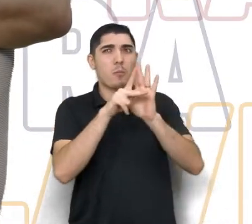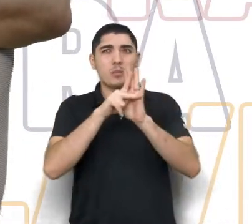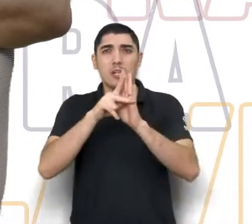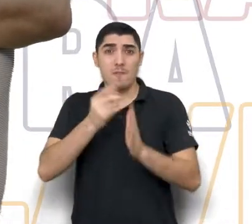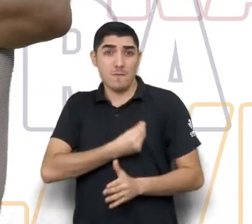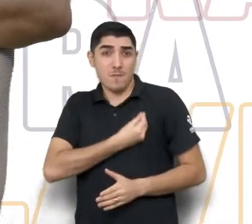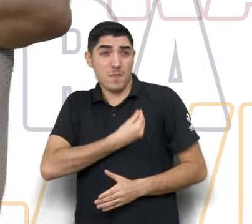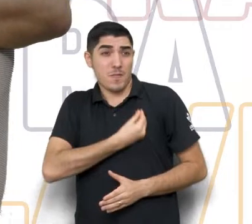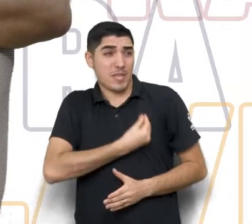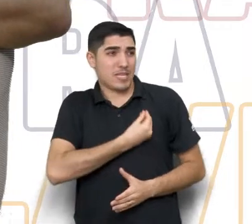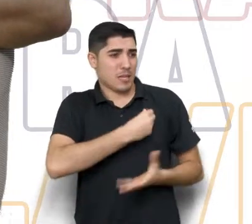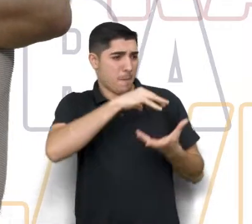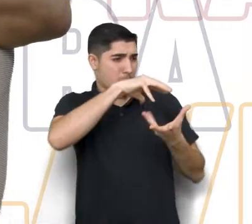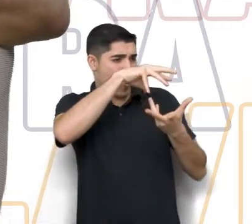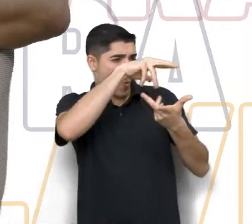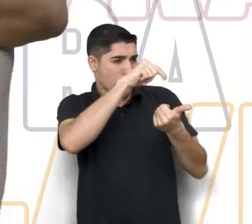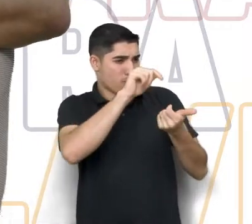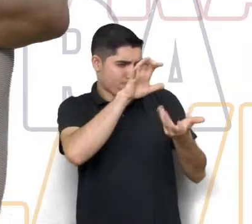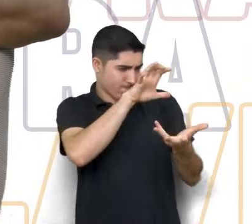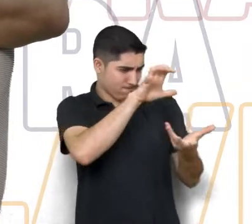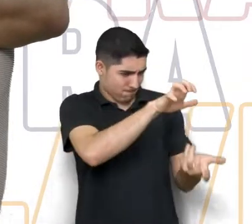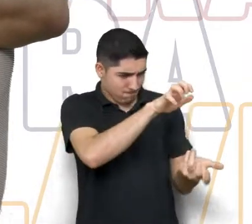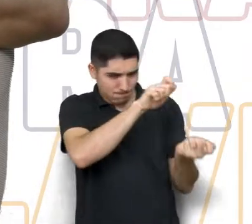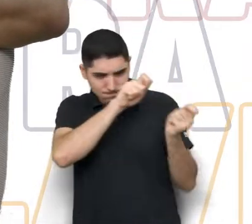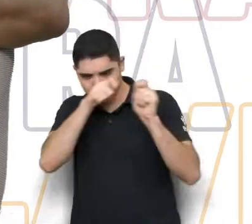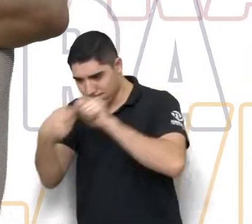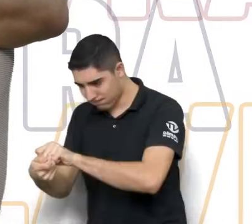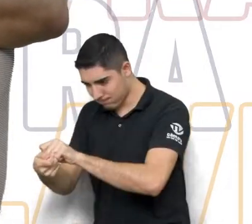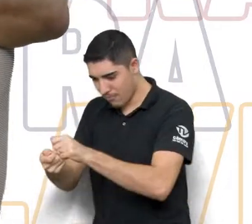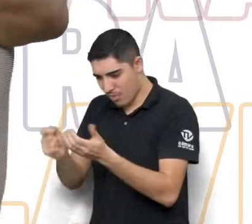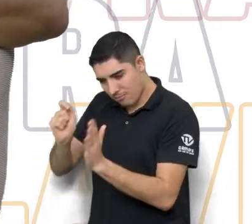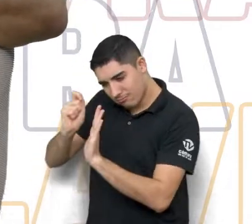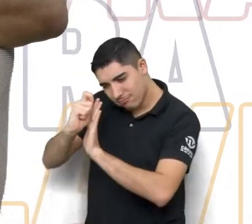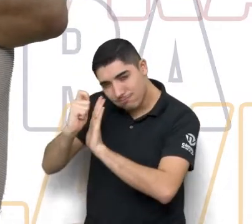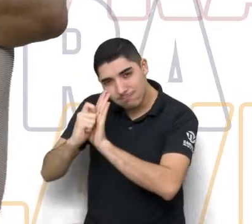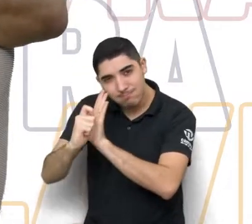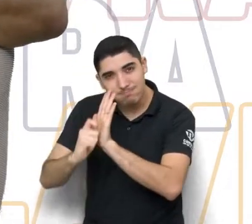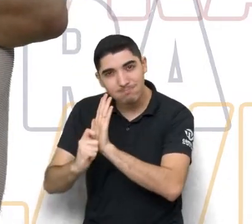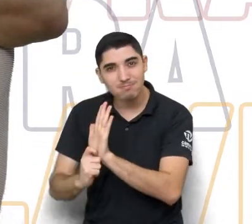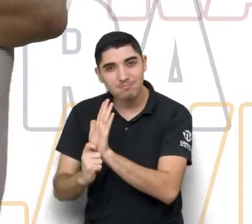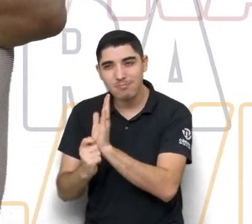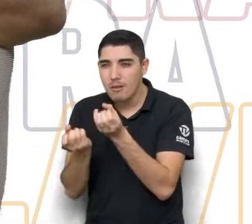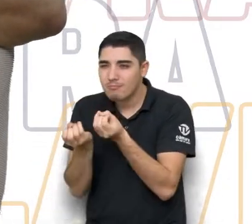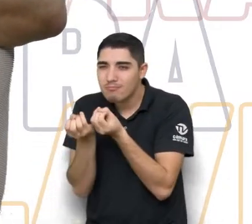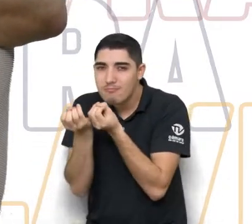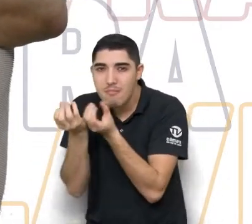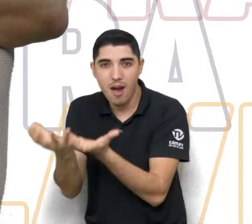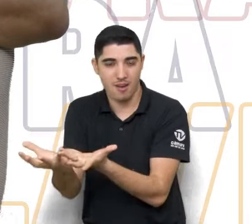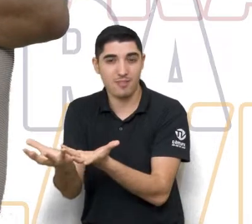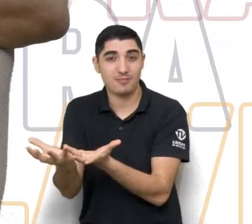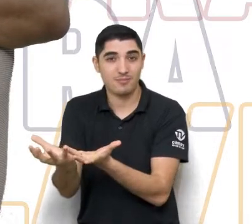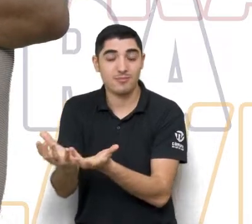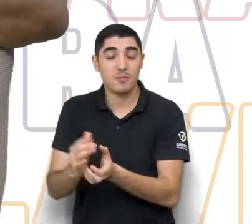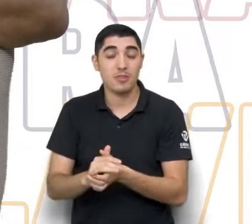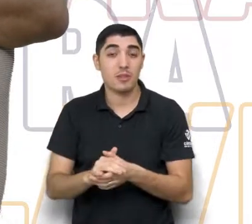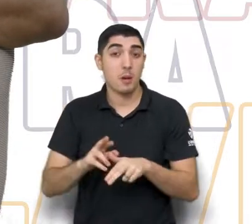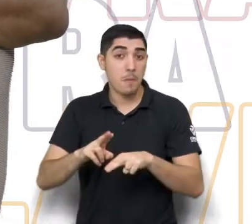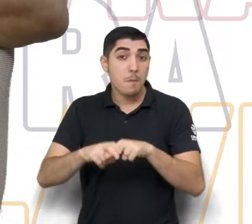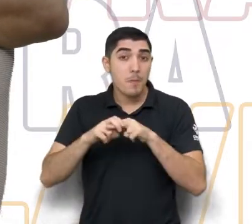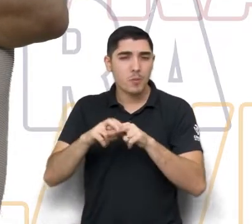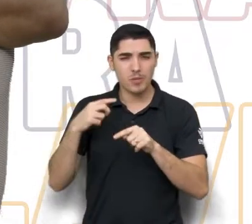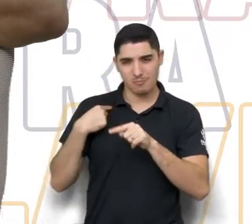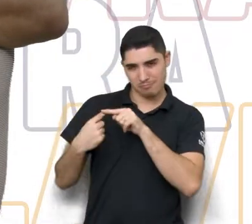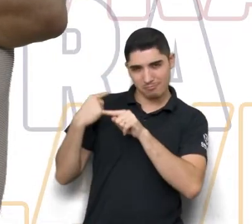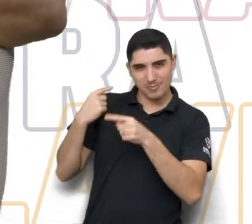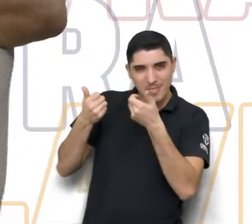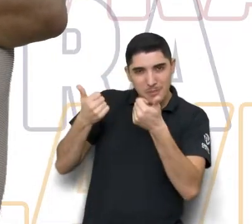cotidiana. Acho que o poeta é isso, né? O poeta, como eu havia comentado há poucos instantes